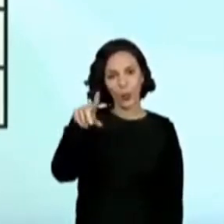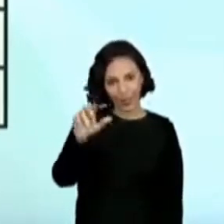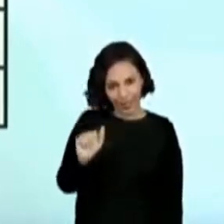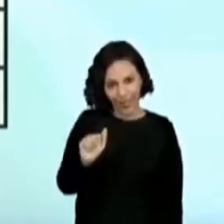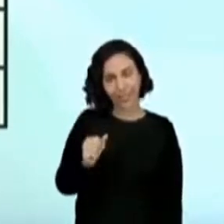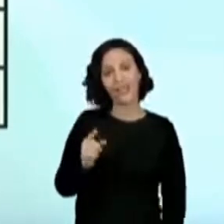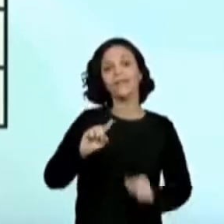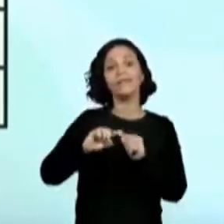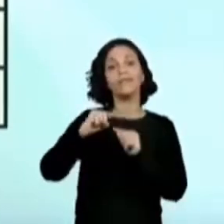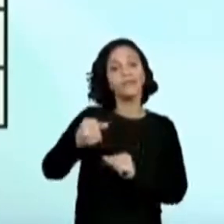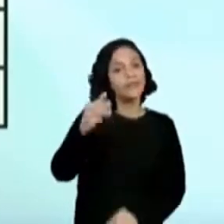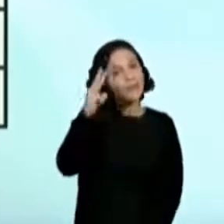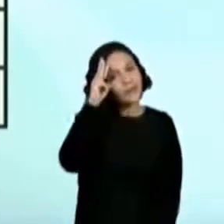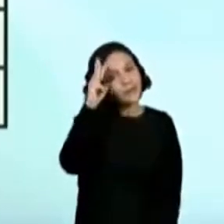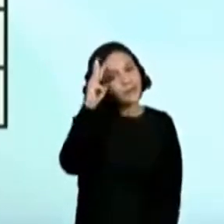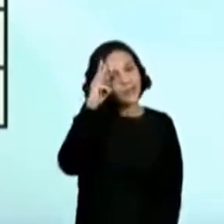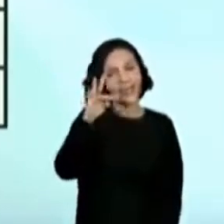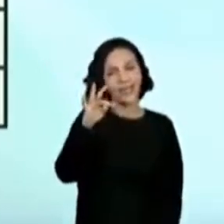Terça-feira.